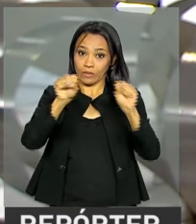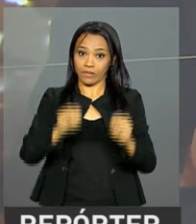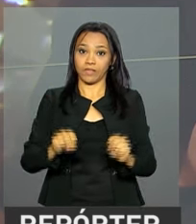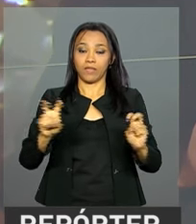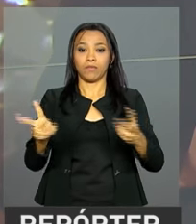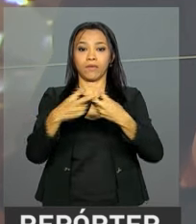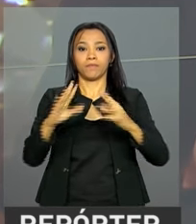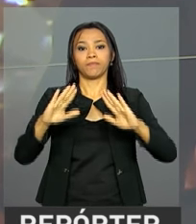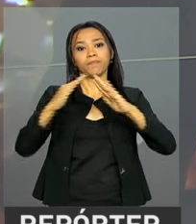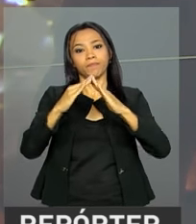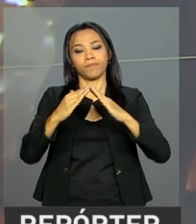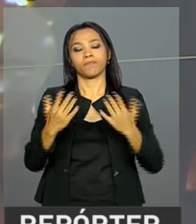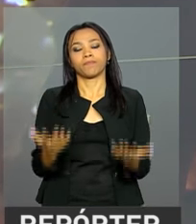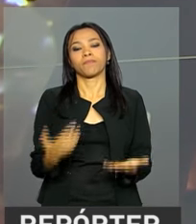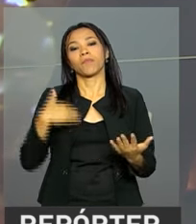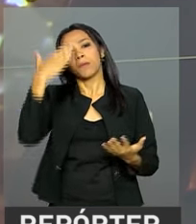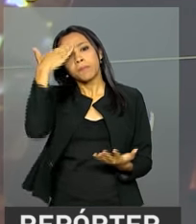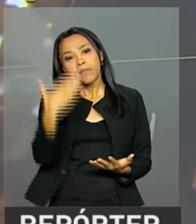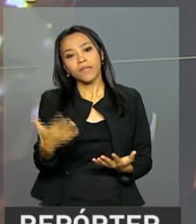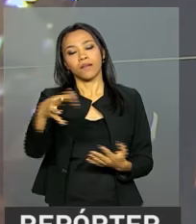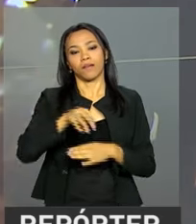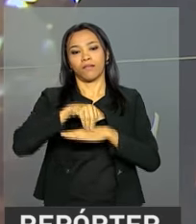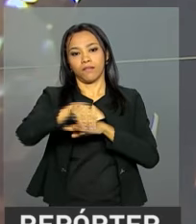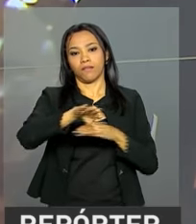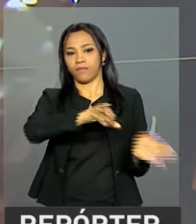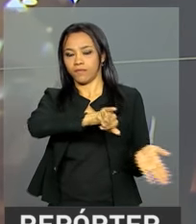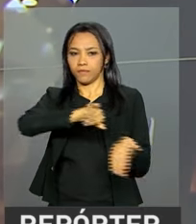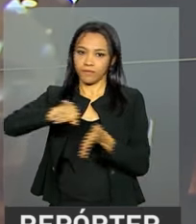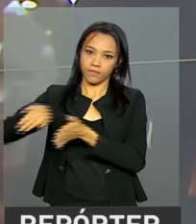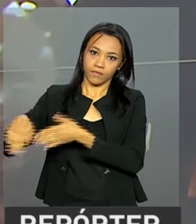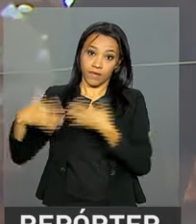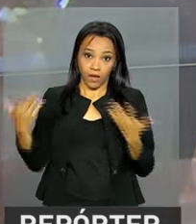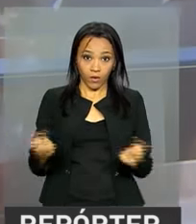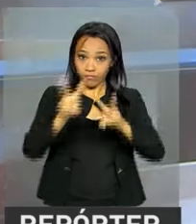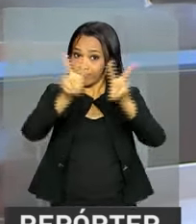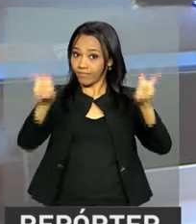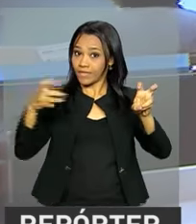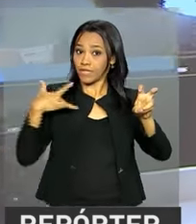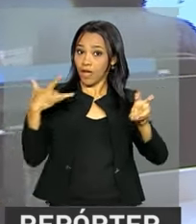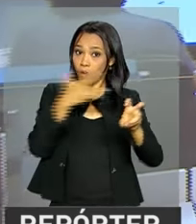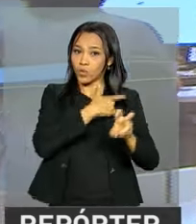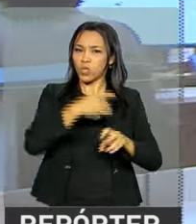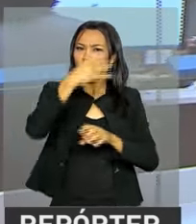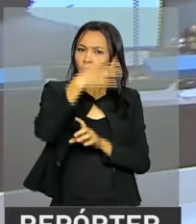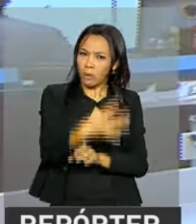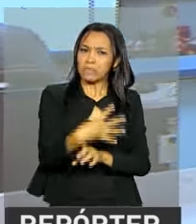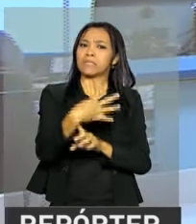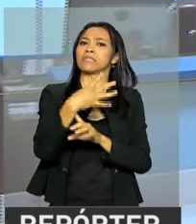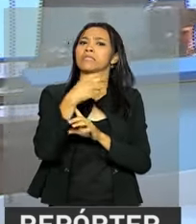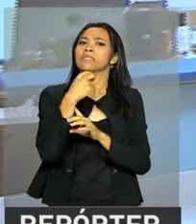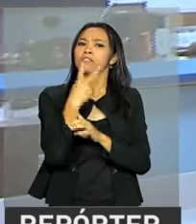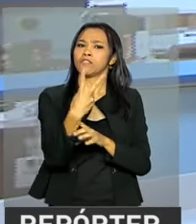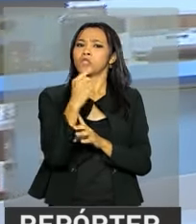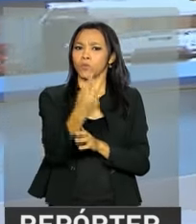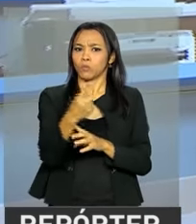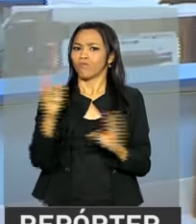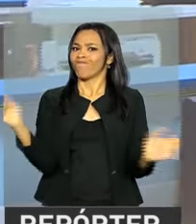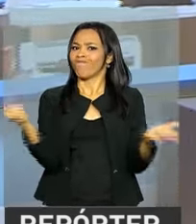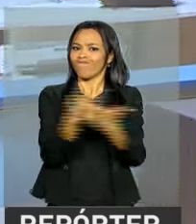toque país obrigado pelas suas informações do palácio planalto falar de saúde agora 421 casos suspeitos de febre amarela